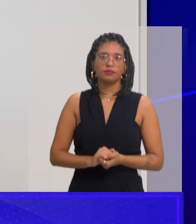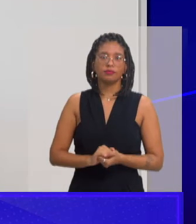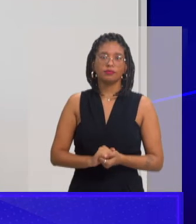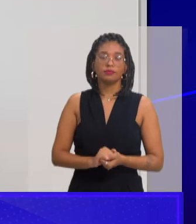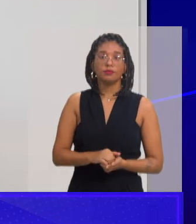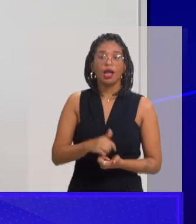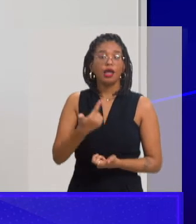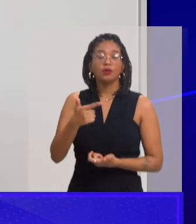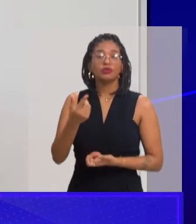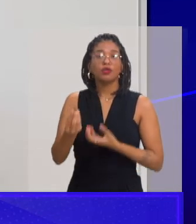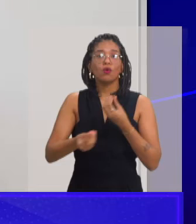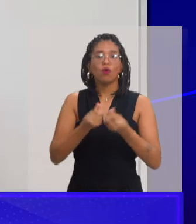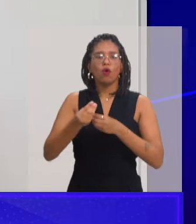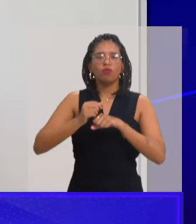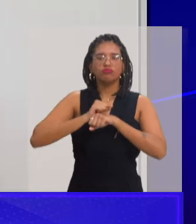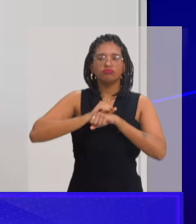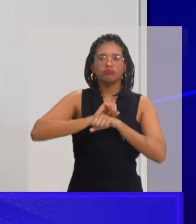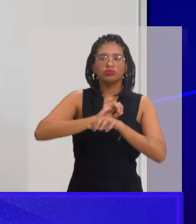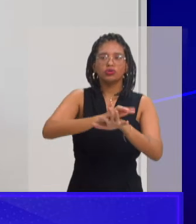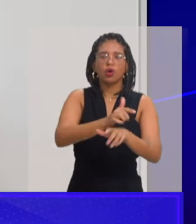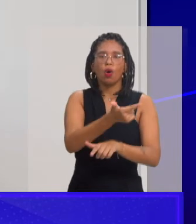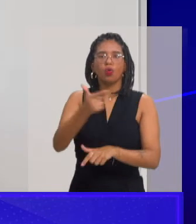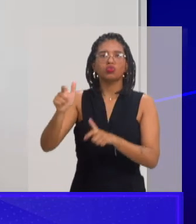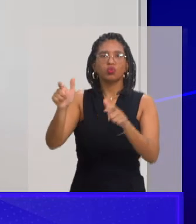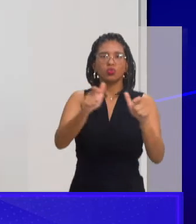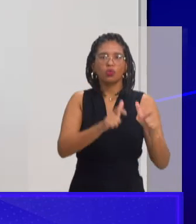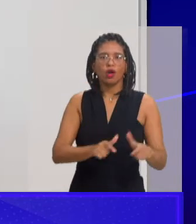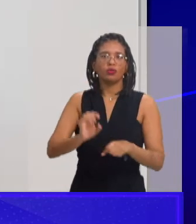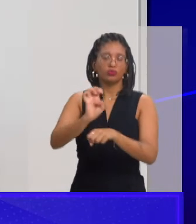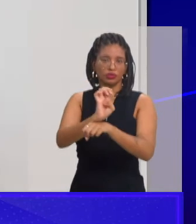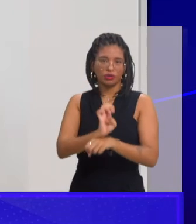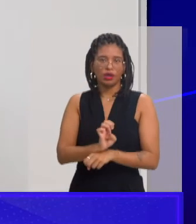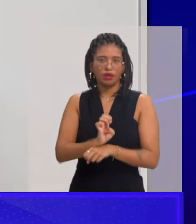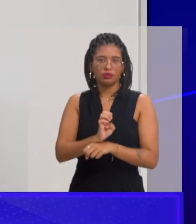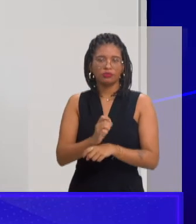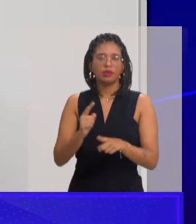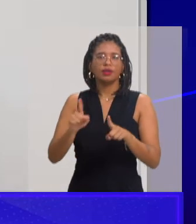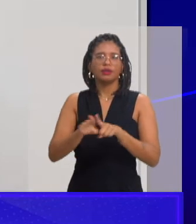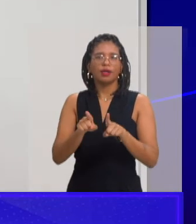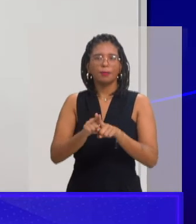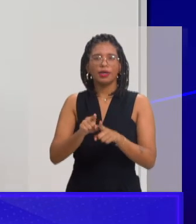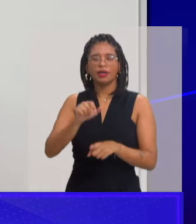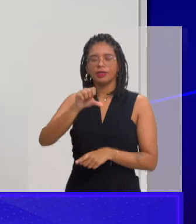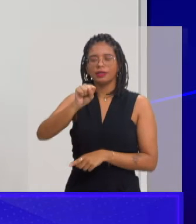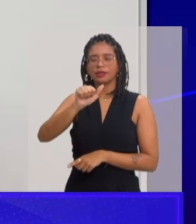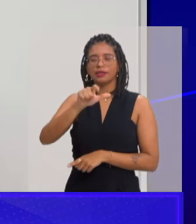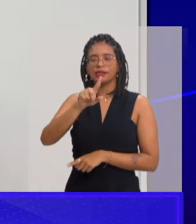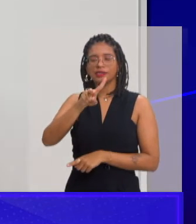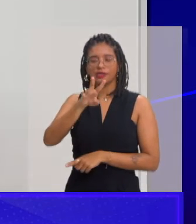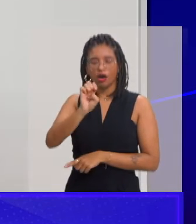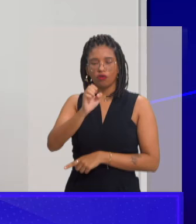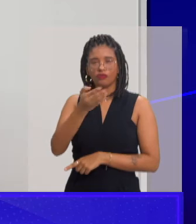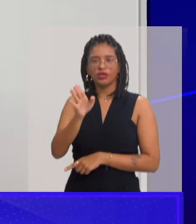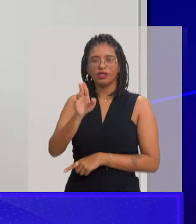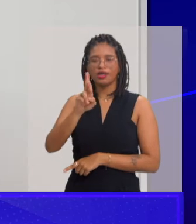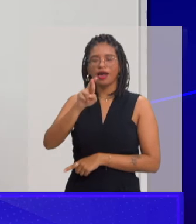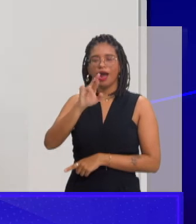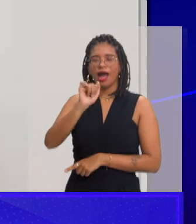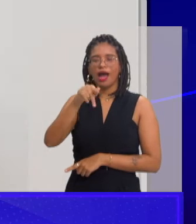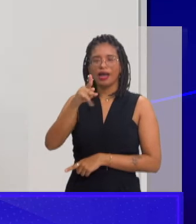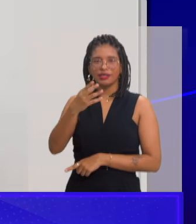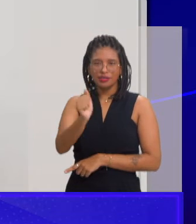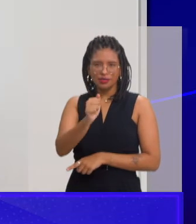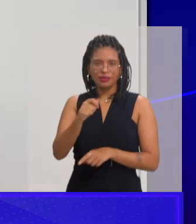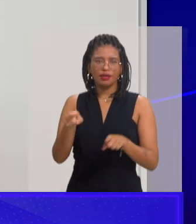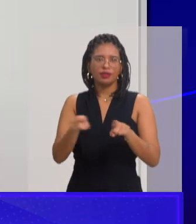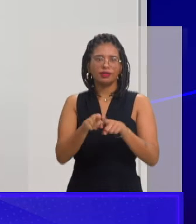parte do nosso processo intelectual e o nosso processo cultural em Teresina, e acaba não levando para